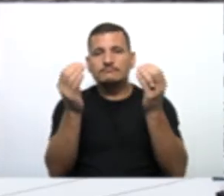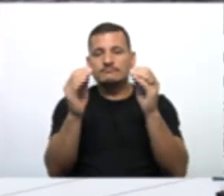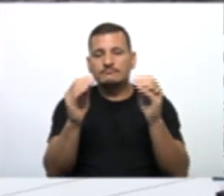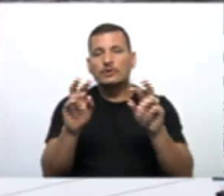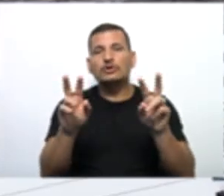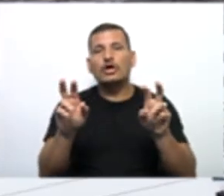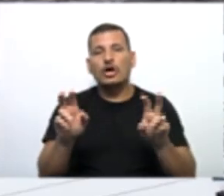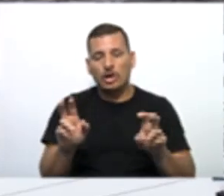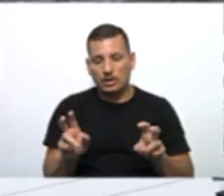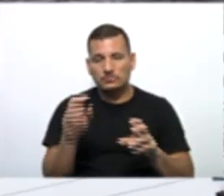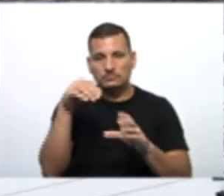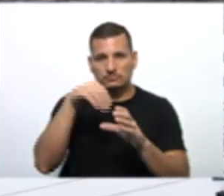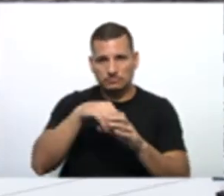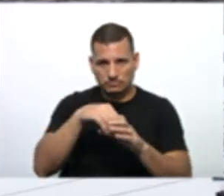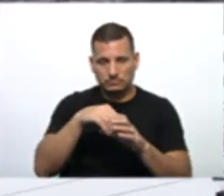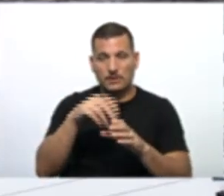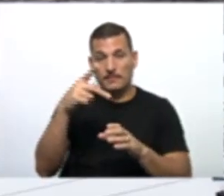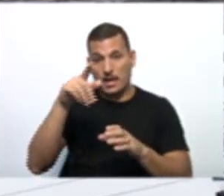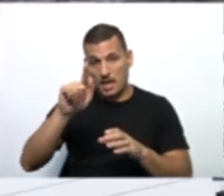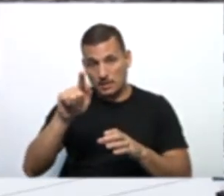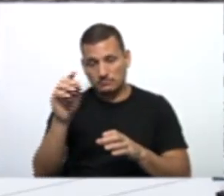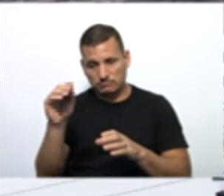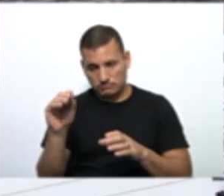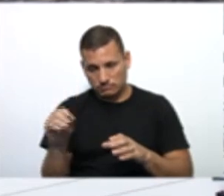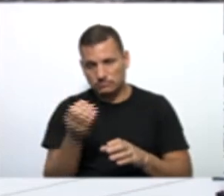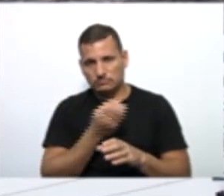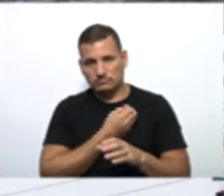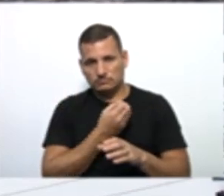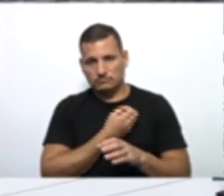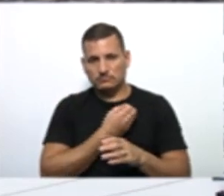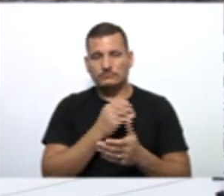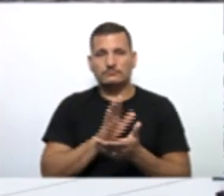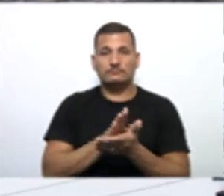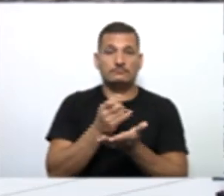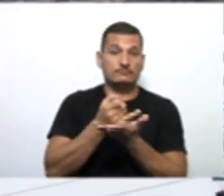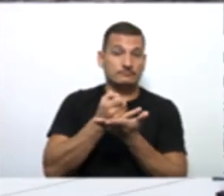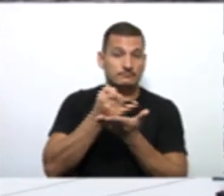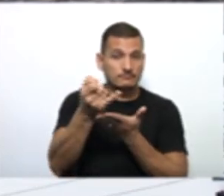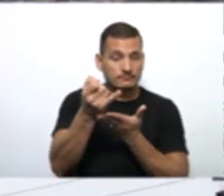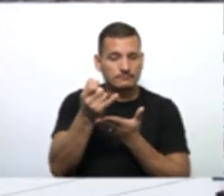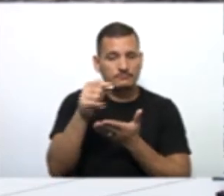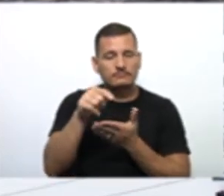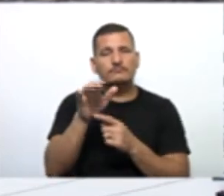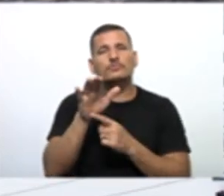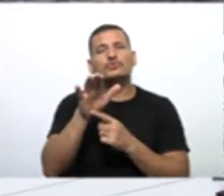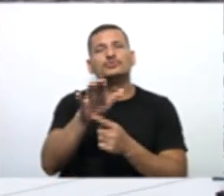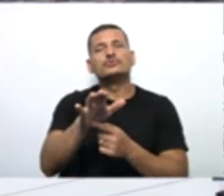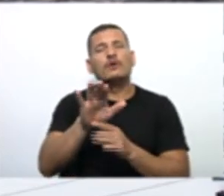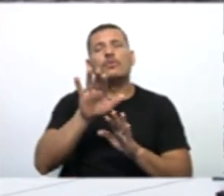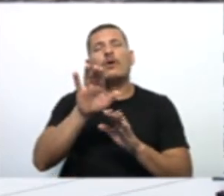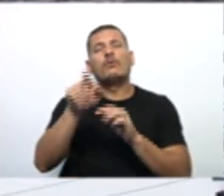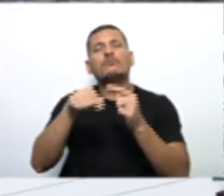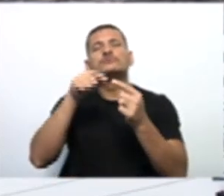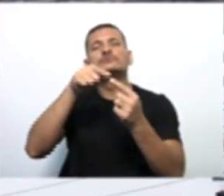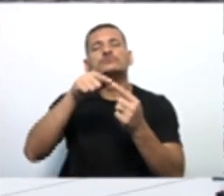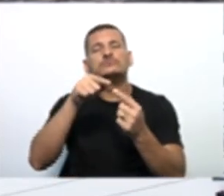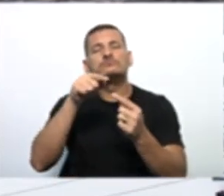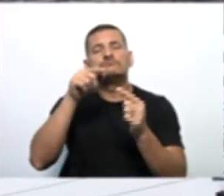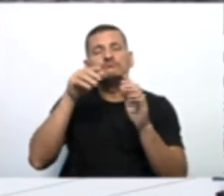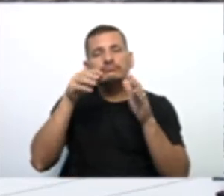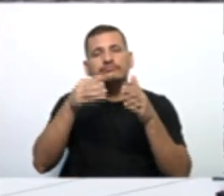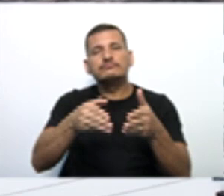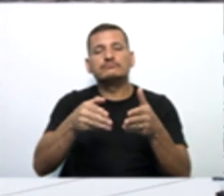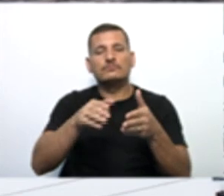a indicação das páginas. A introdução demonstra a ideia central do trabalho, apresentando